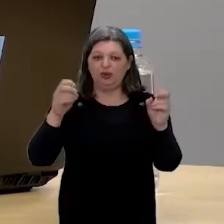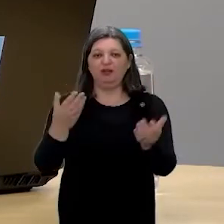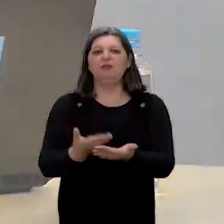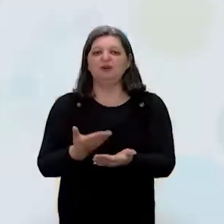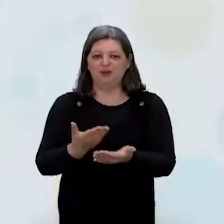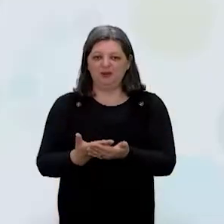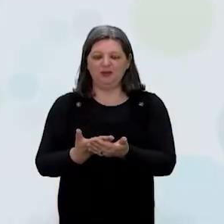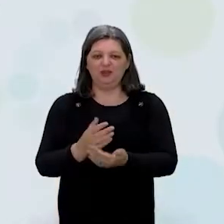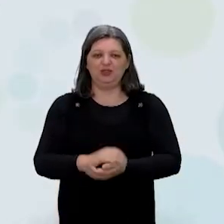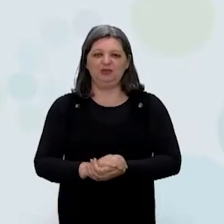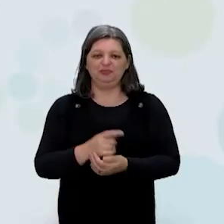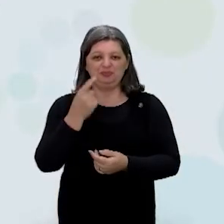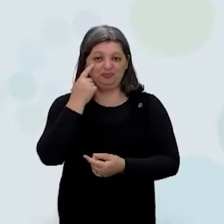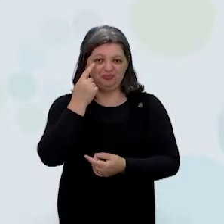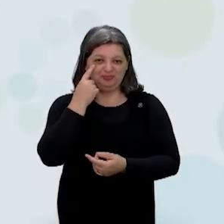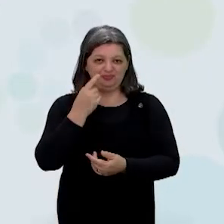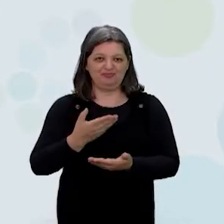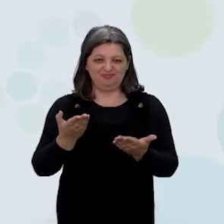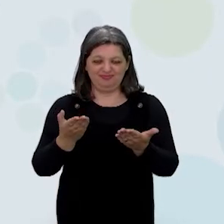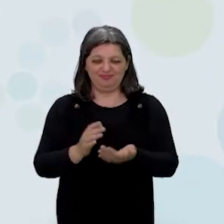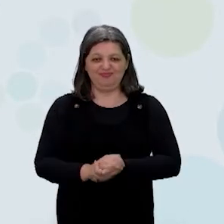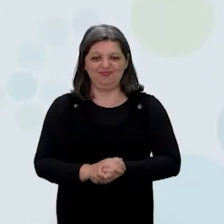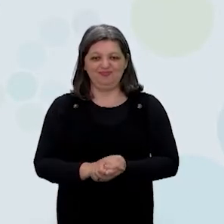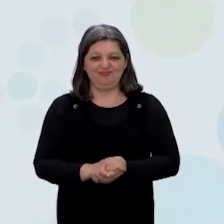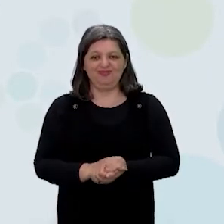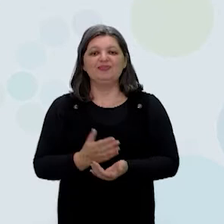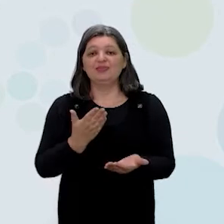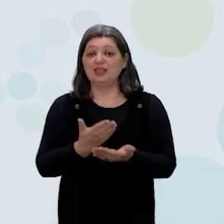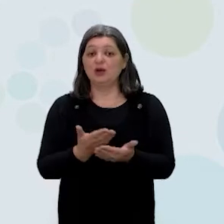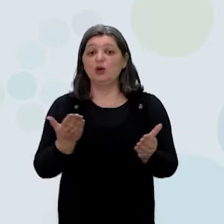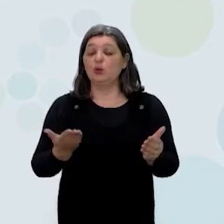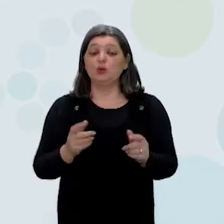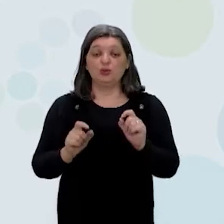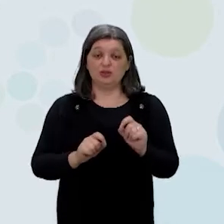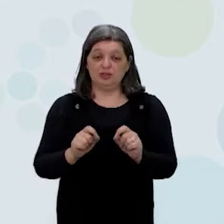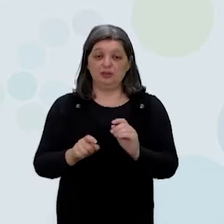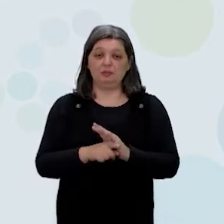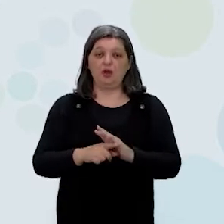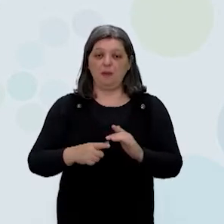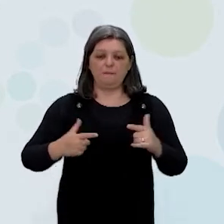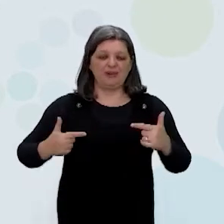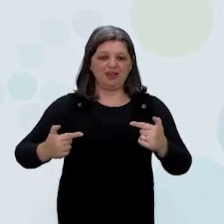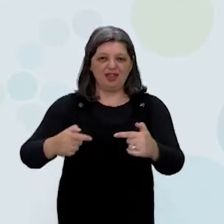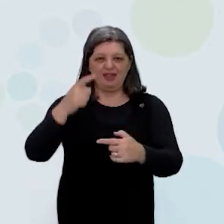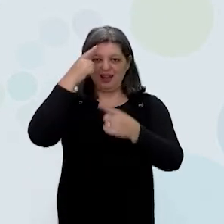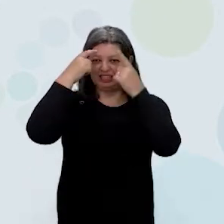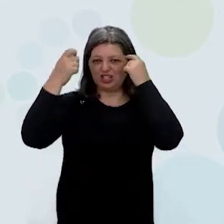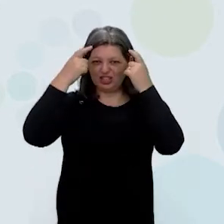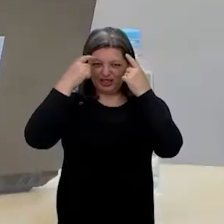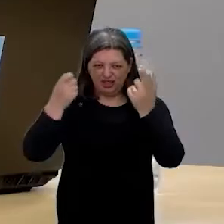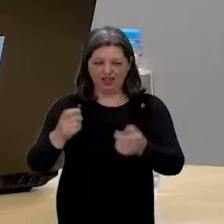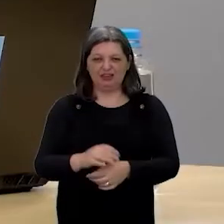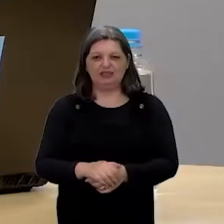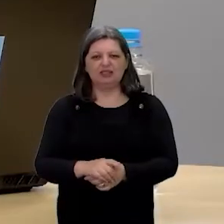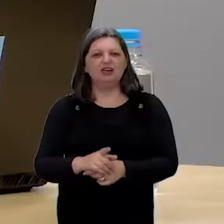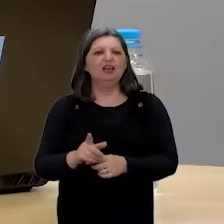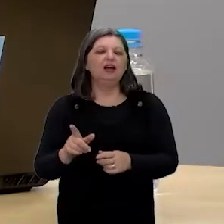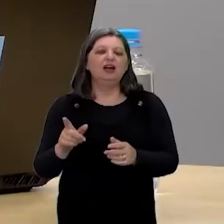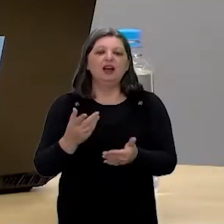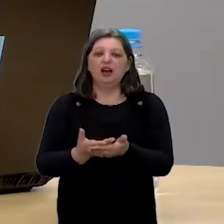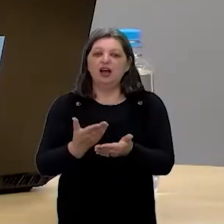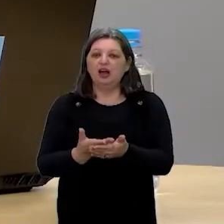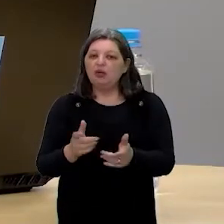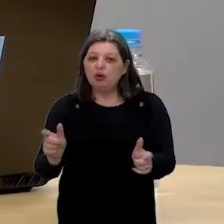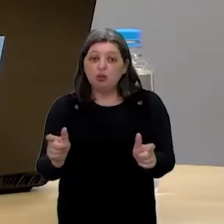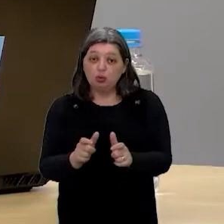vai aparecer aí na tela para vocês. Então, a nossa aula vai falar da Guerra Fria. É uma aula curta, a gente vai